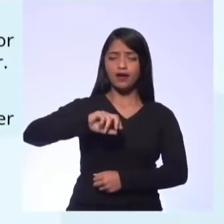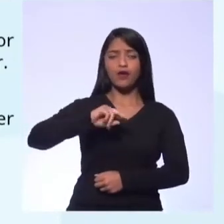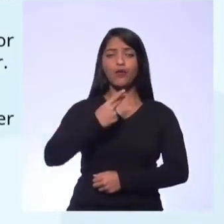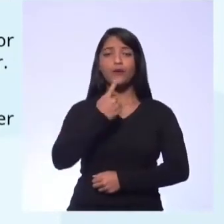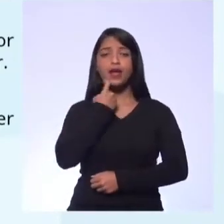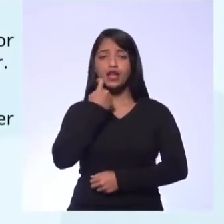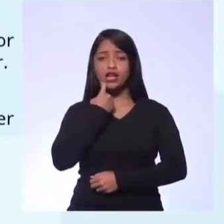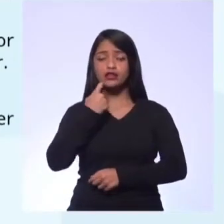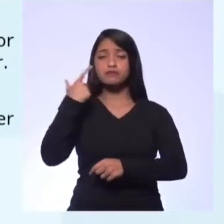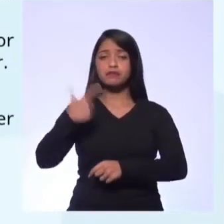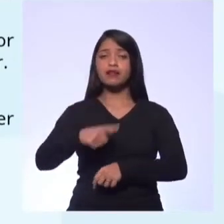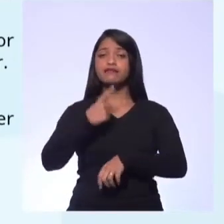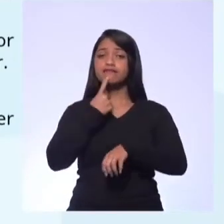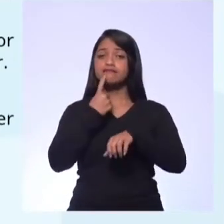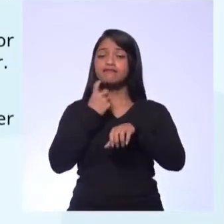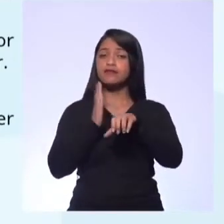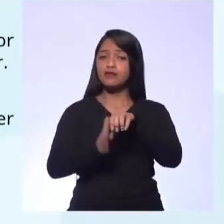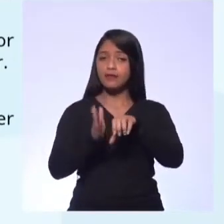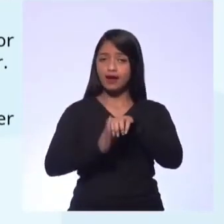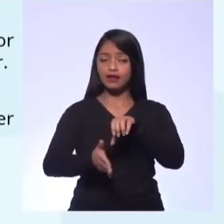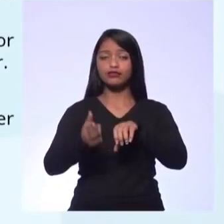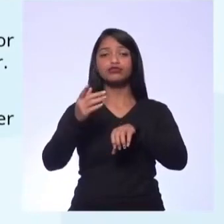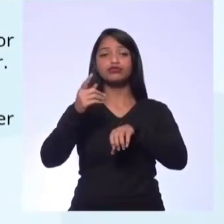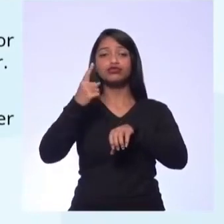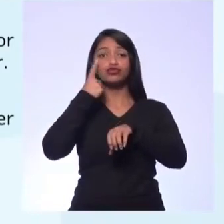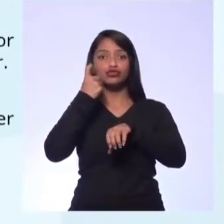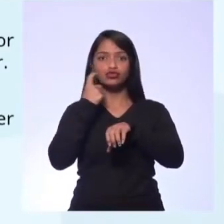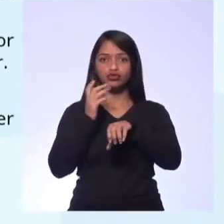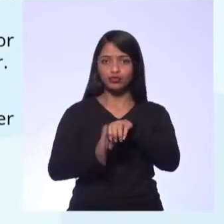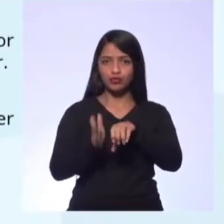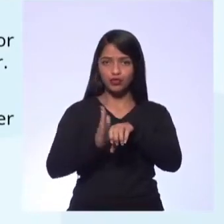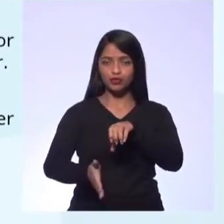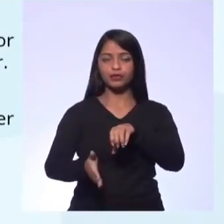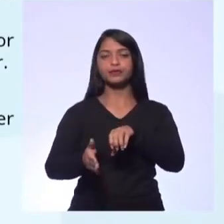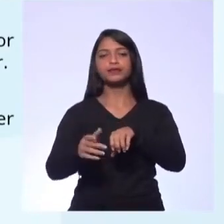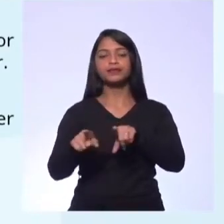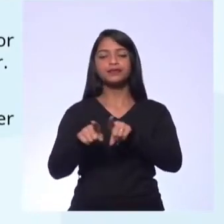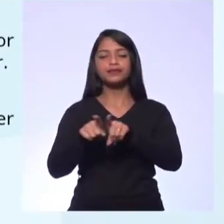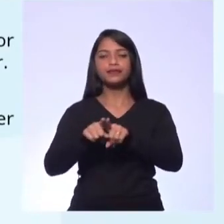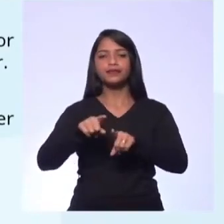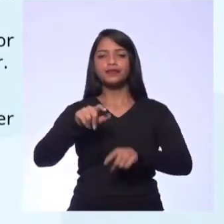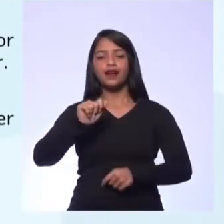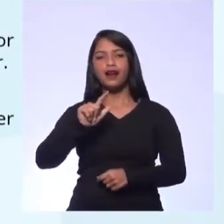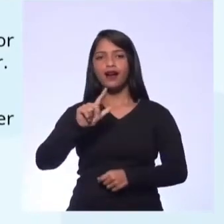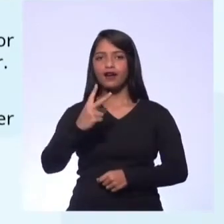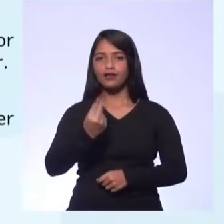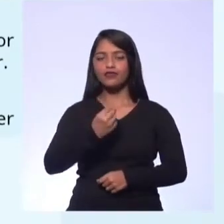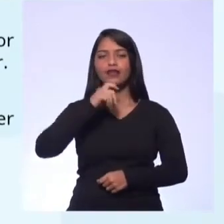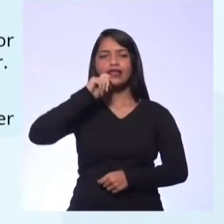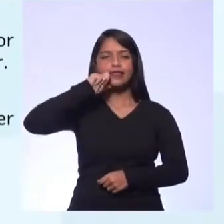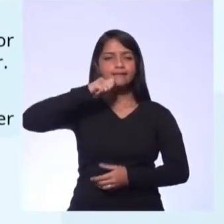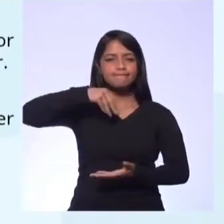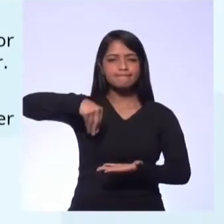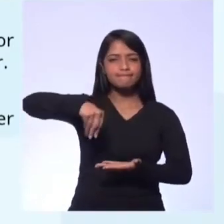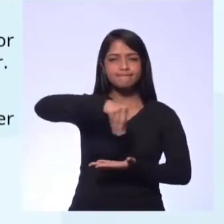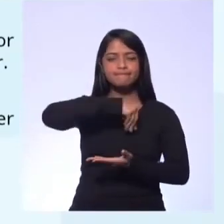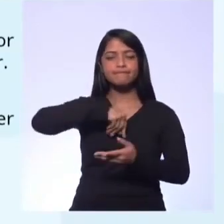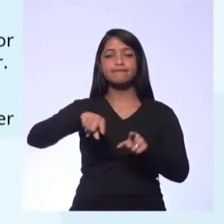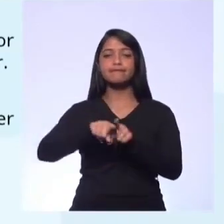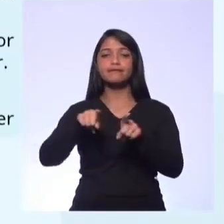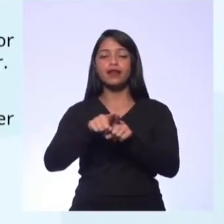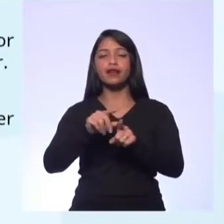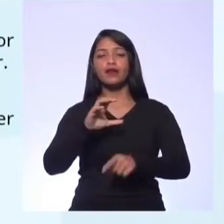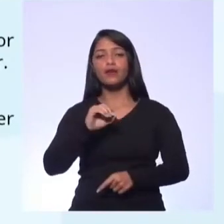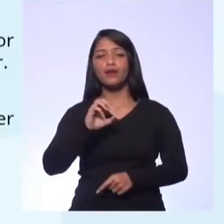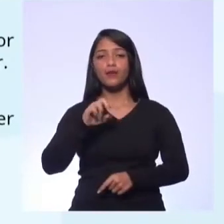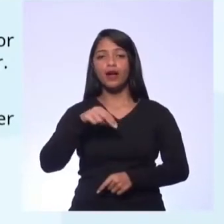de tomate, onions, cebola, garlic, alho, lime limão and coriander. e coentro. É.